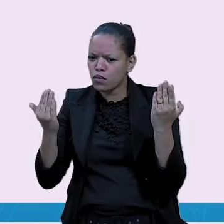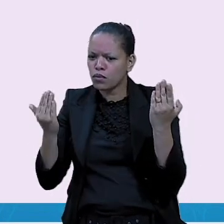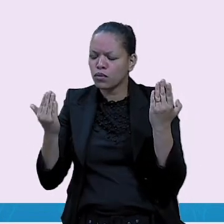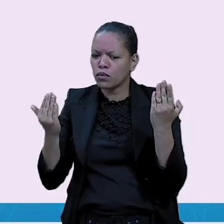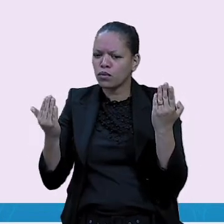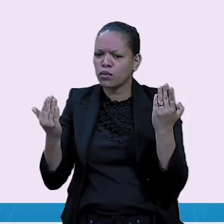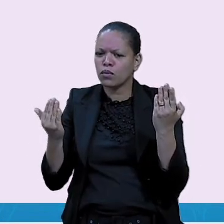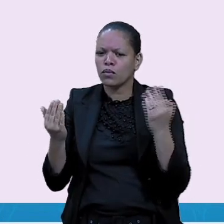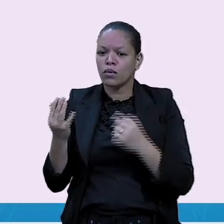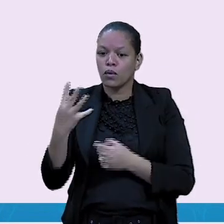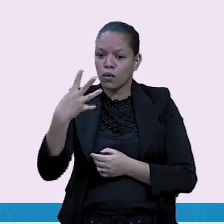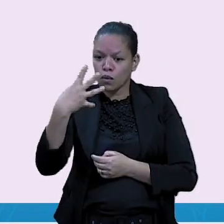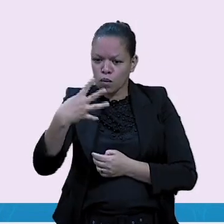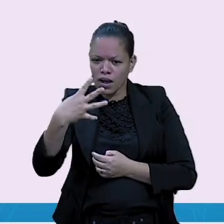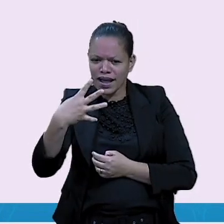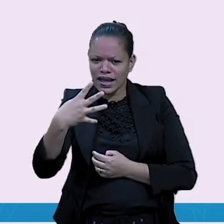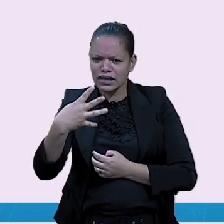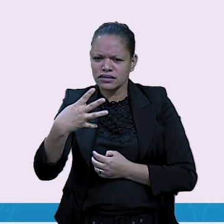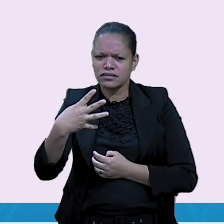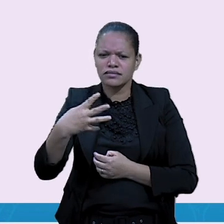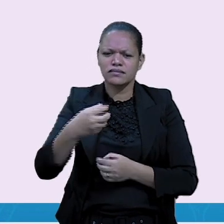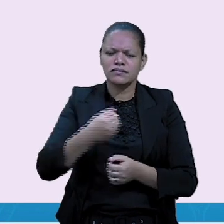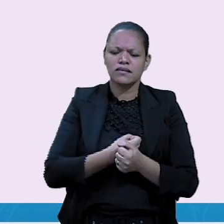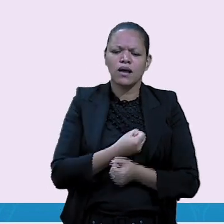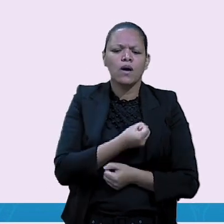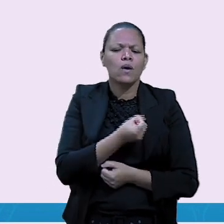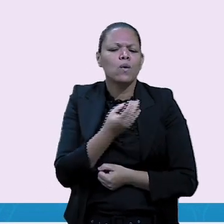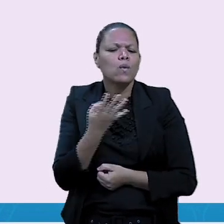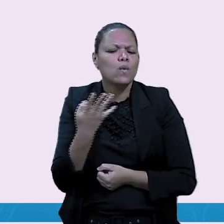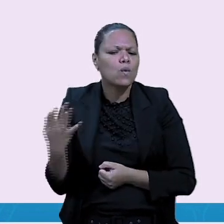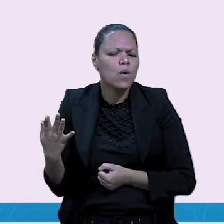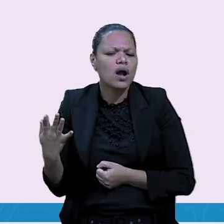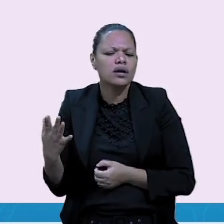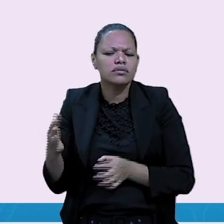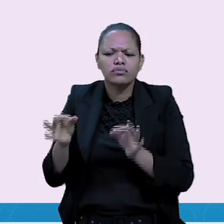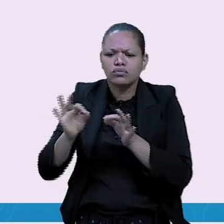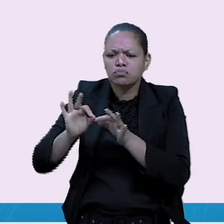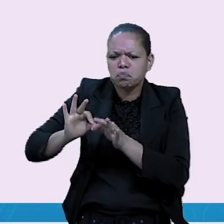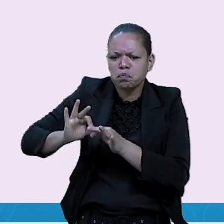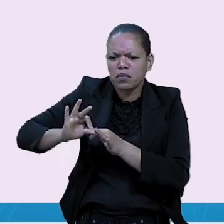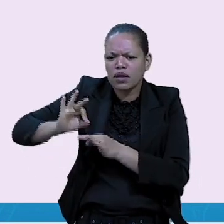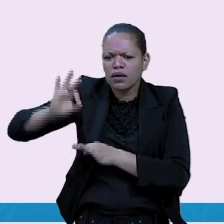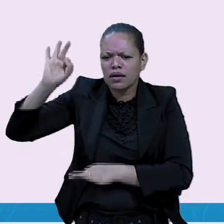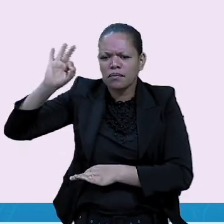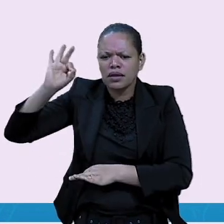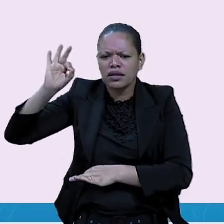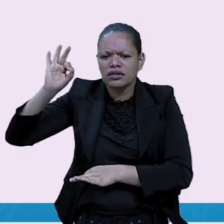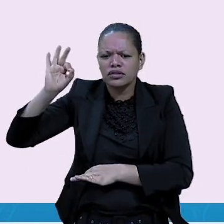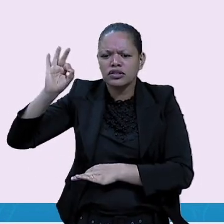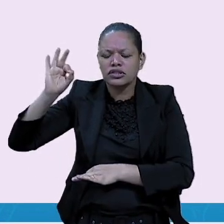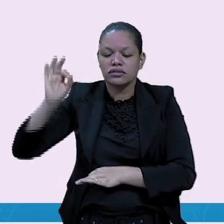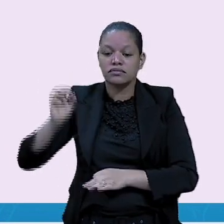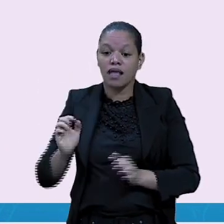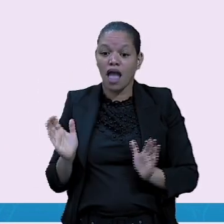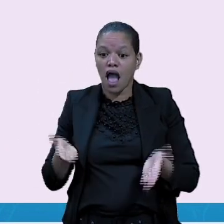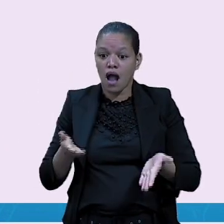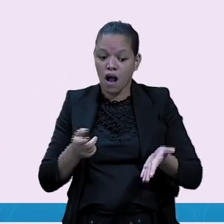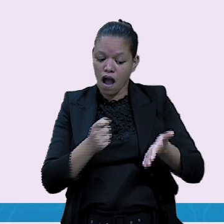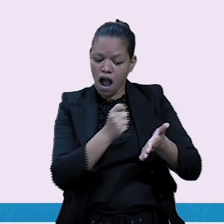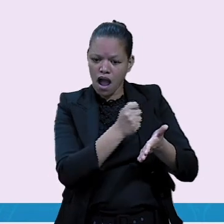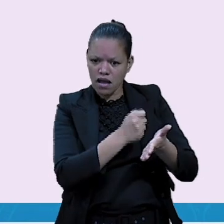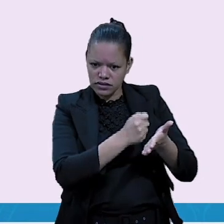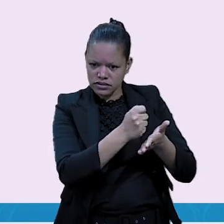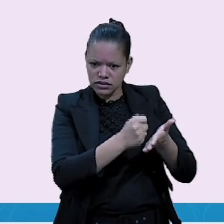é escrever por extenso? Na última aula a gente aprendeu, né? A composição e a decomposição dos números. por extenso é você escrever